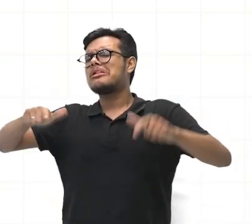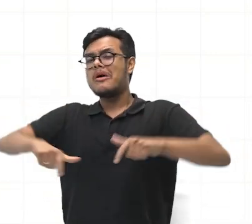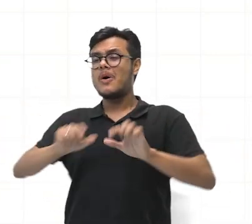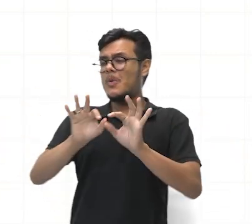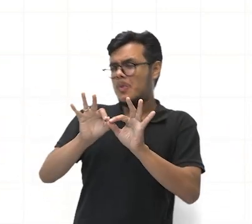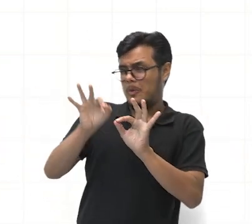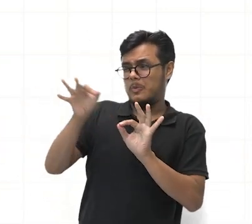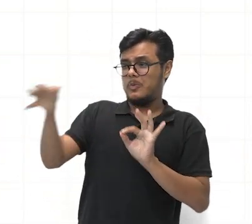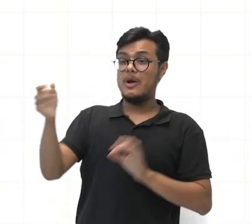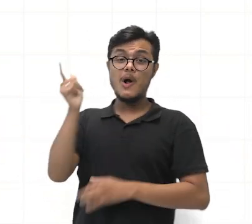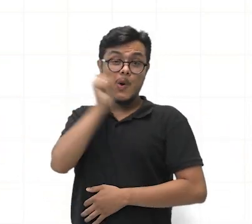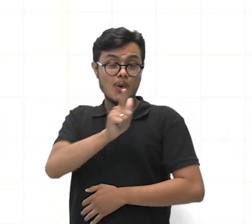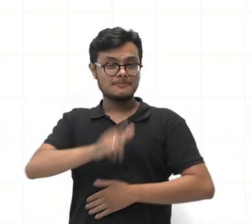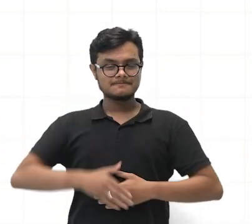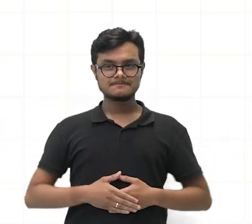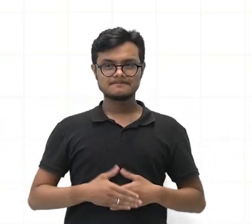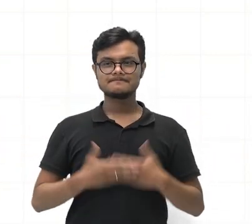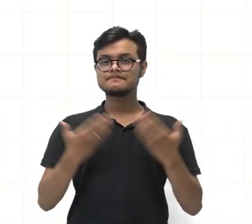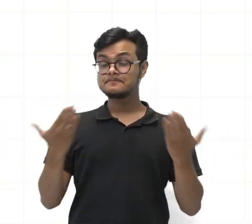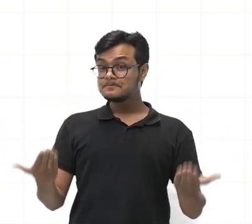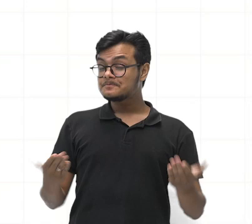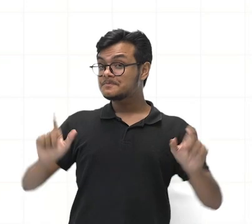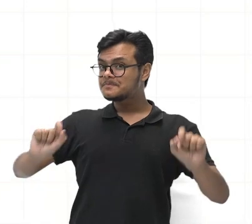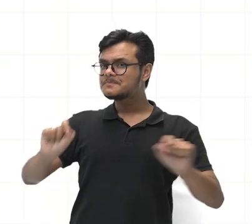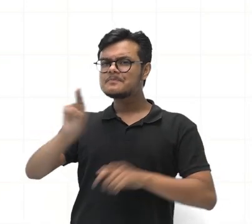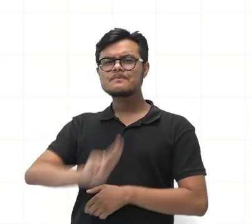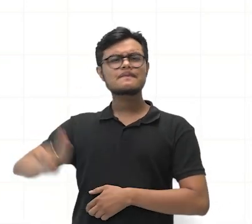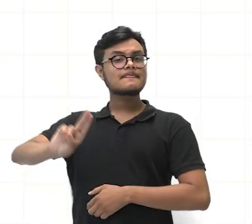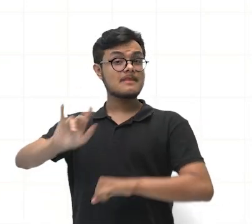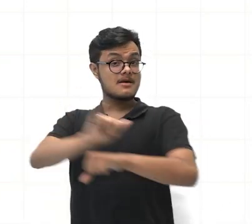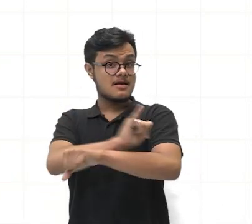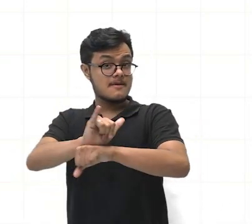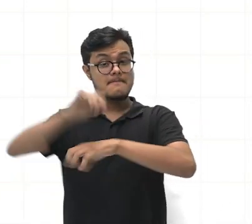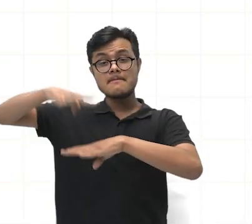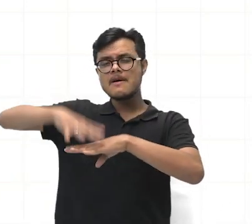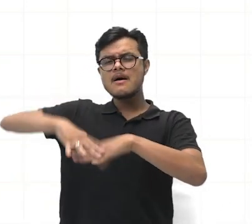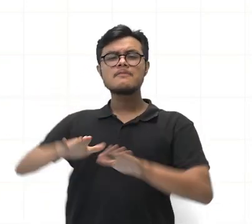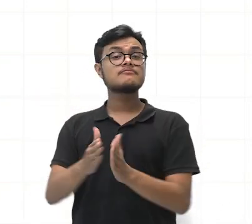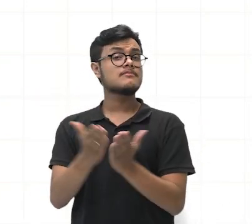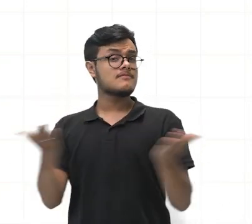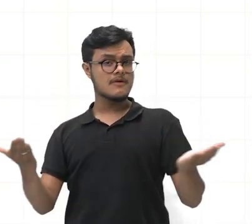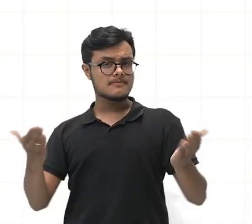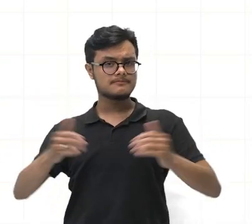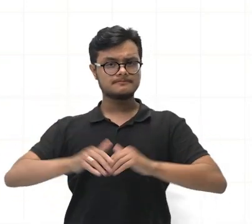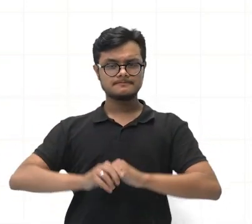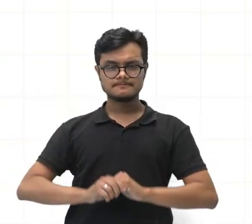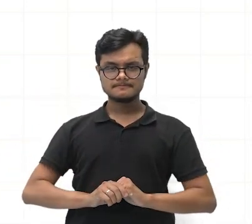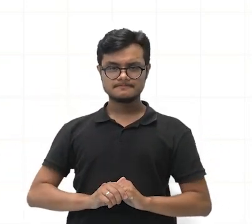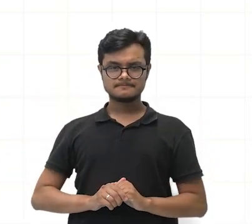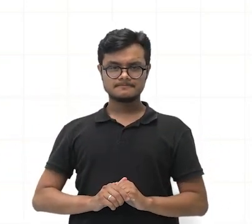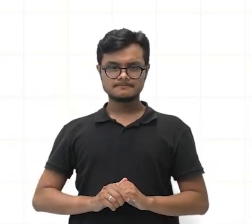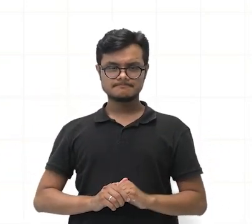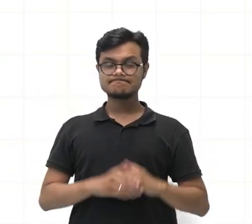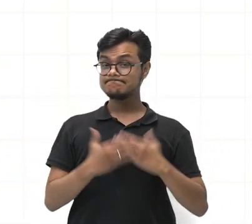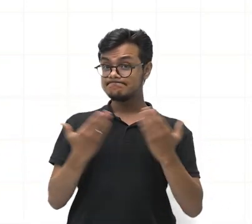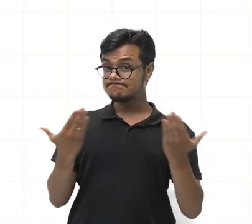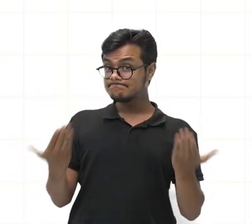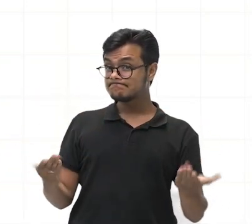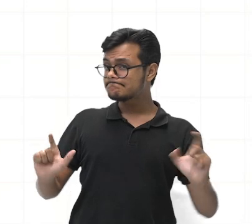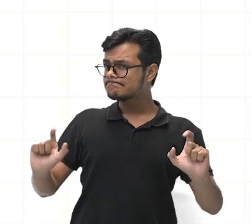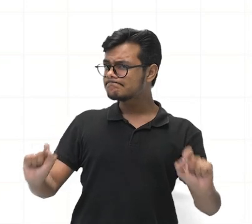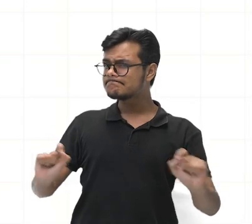percorrida? E aí nós vamos armar esta operação, tá legal? E aí nós vamos então